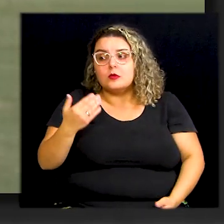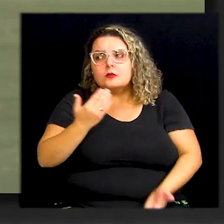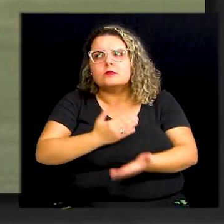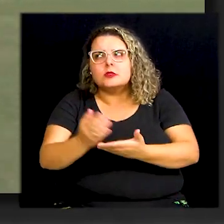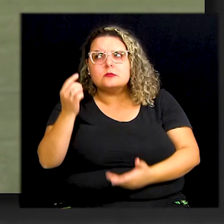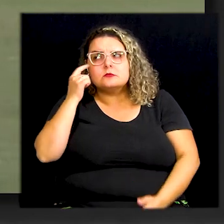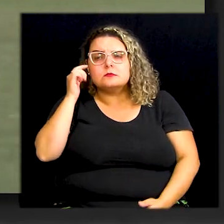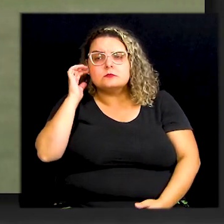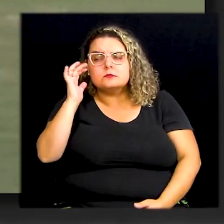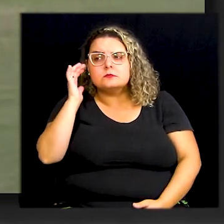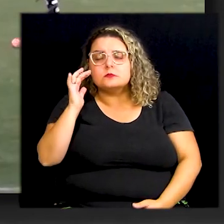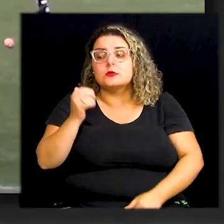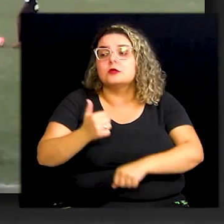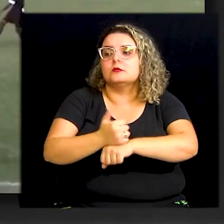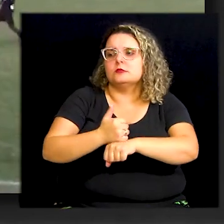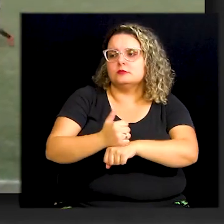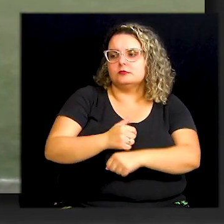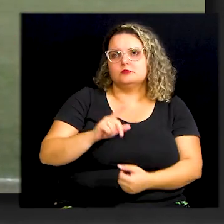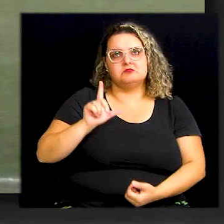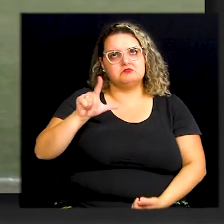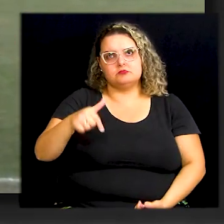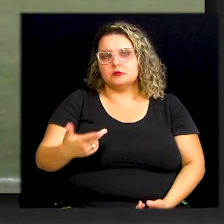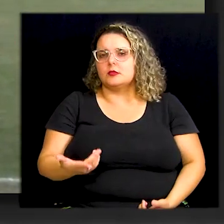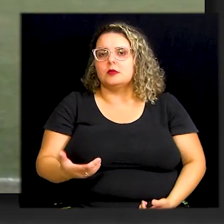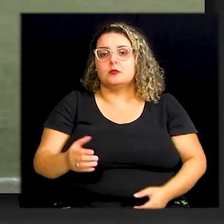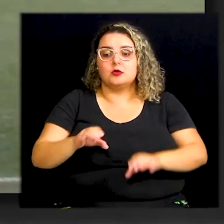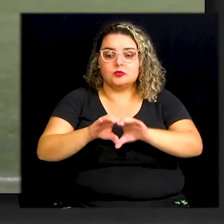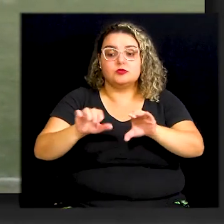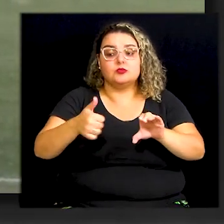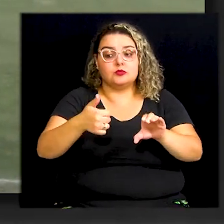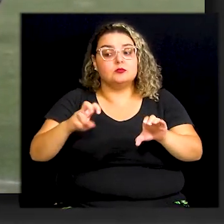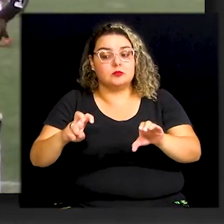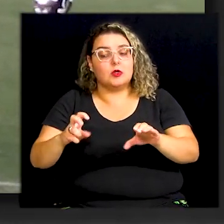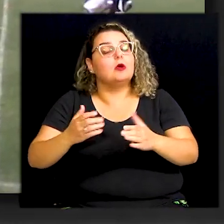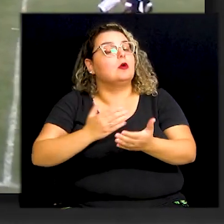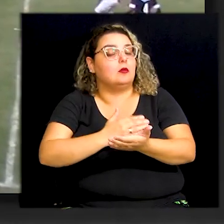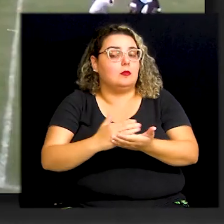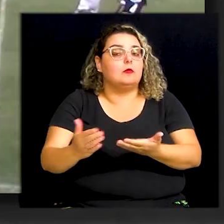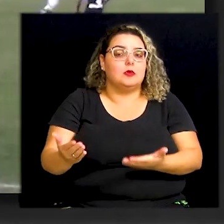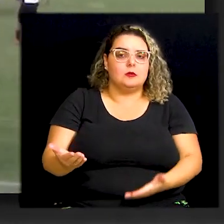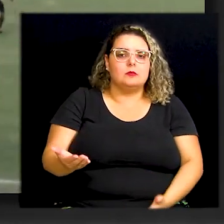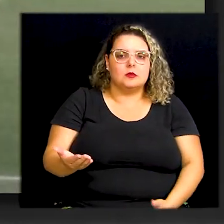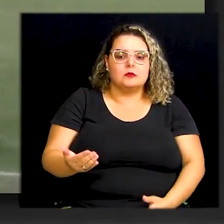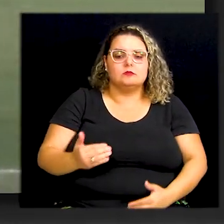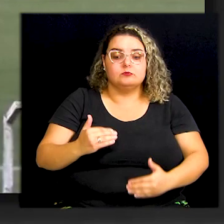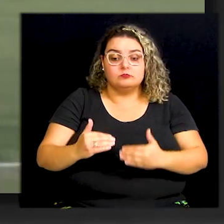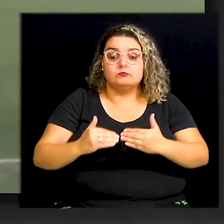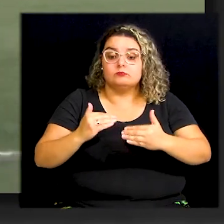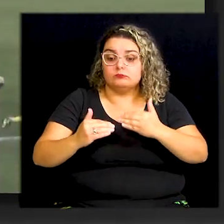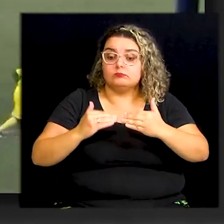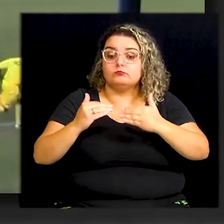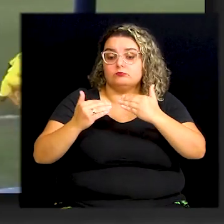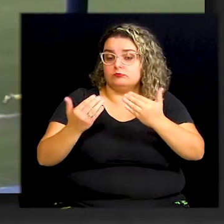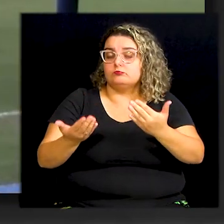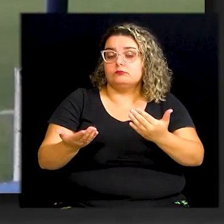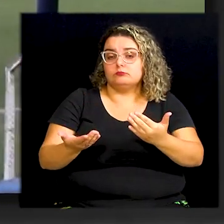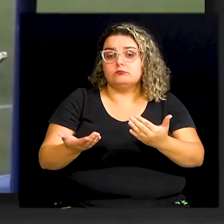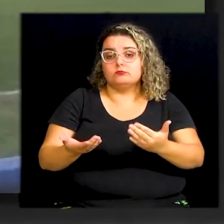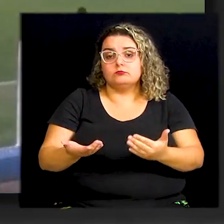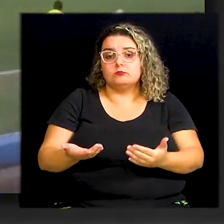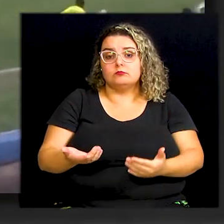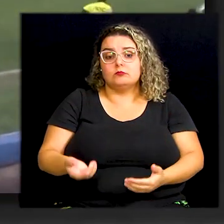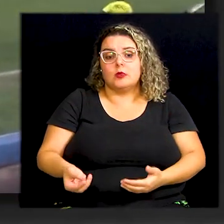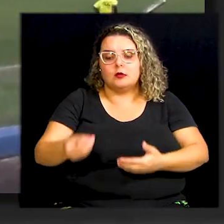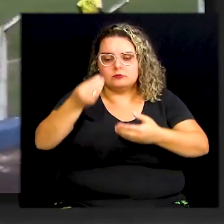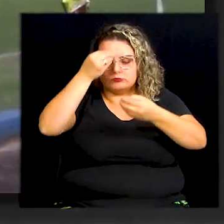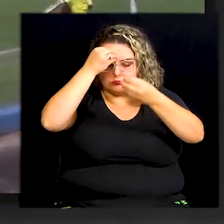a pensar no profissional, foi após o Sub-15. Aí eu comecei a formar,